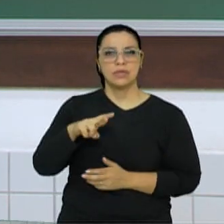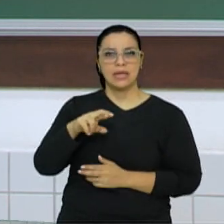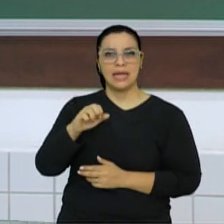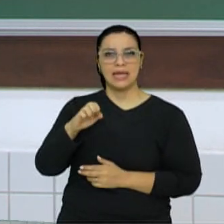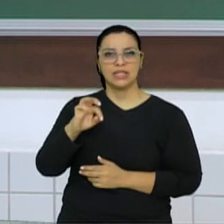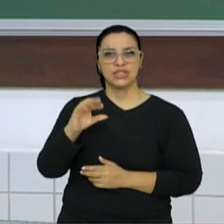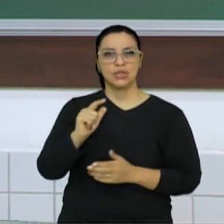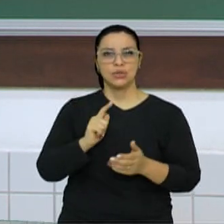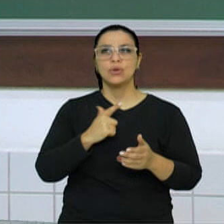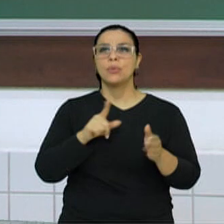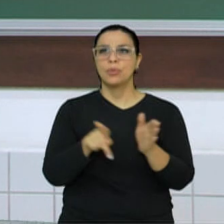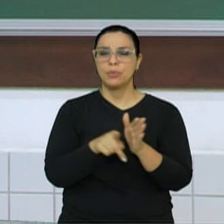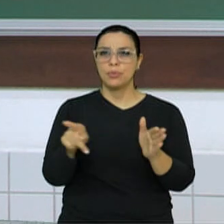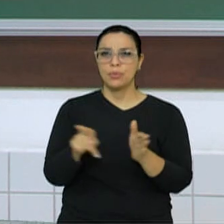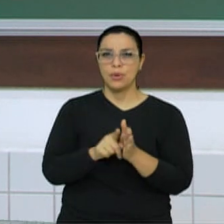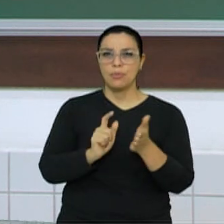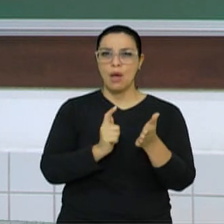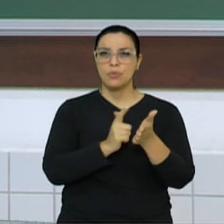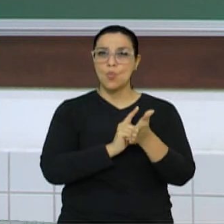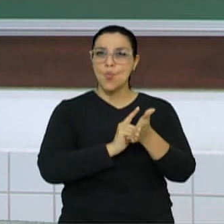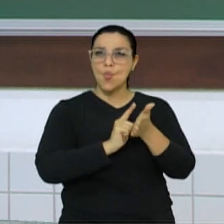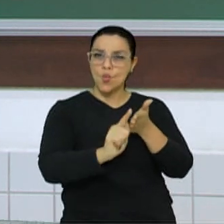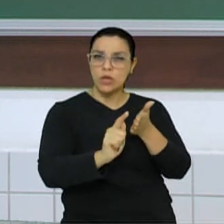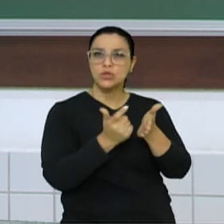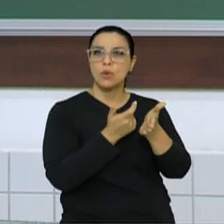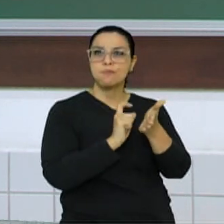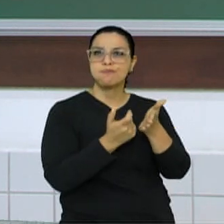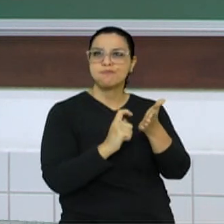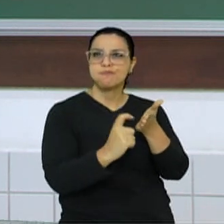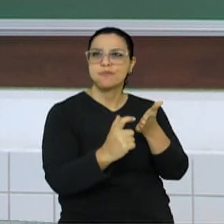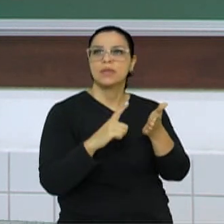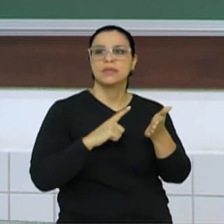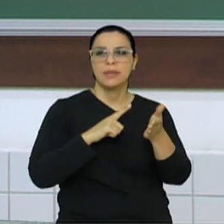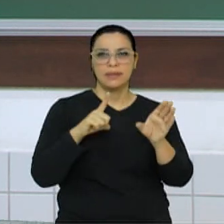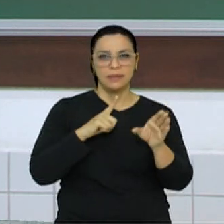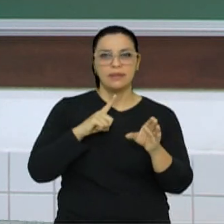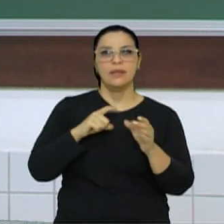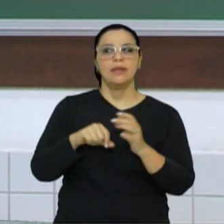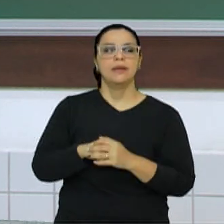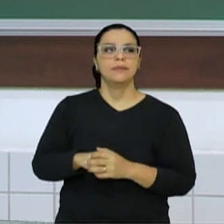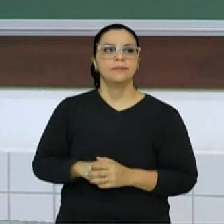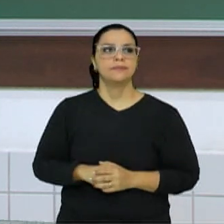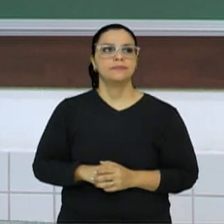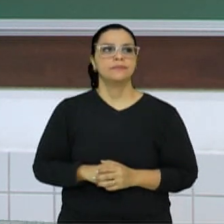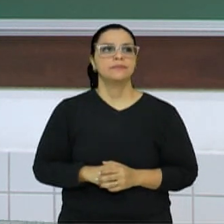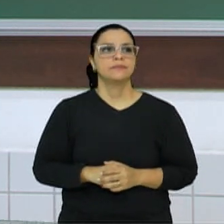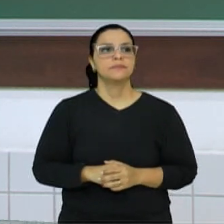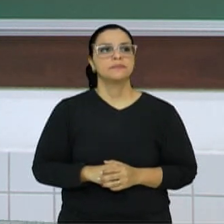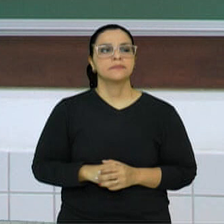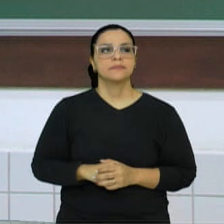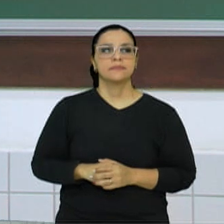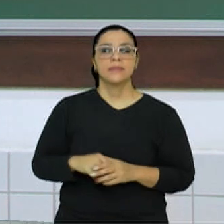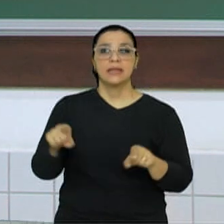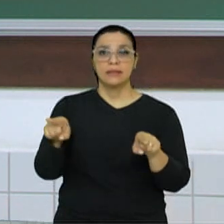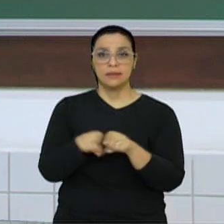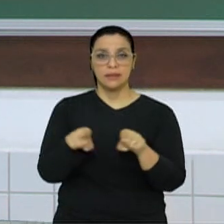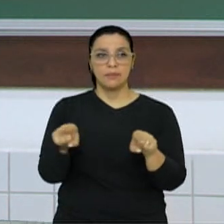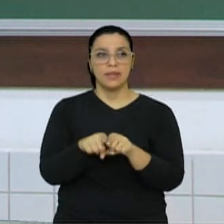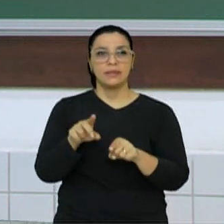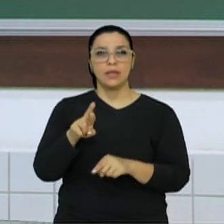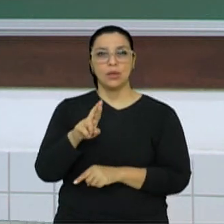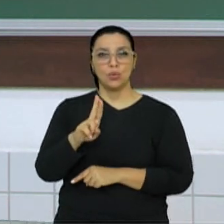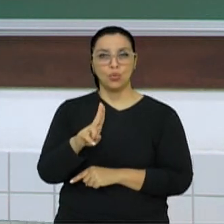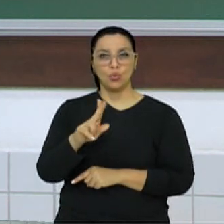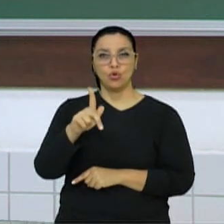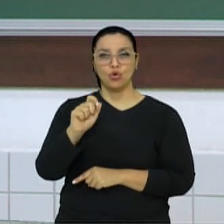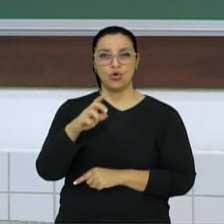né? O endoplasmático granuloso, que tem os ribossomos, por isso ele é chamado de granuloso, ou também chamado